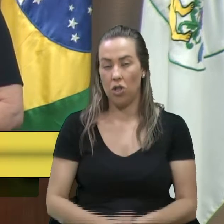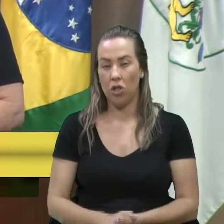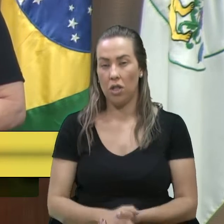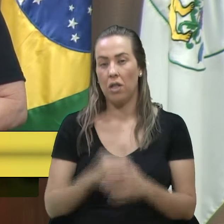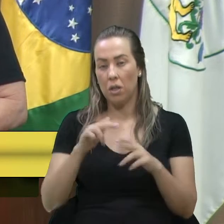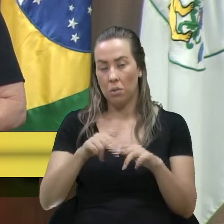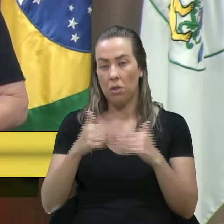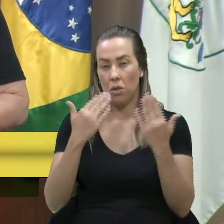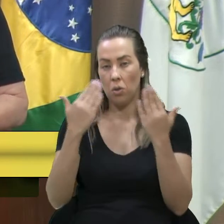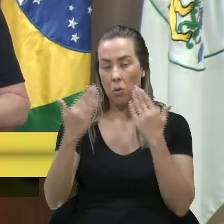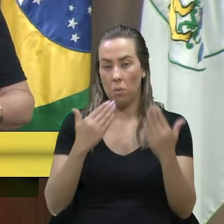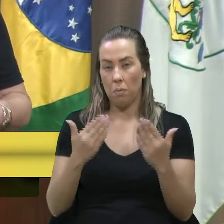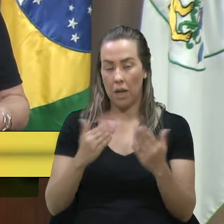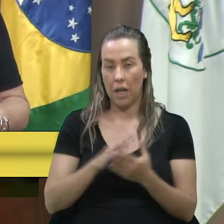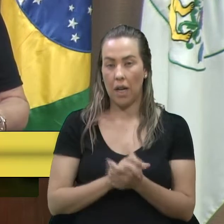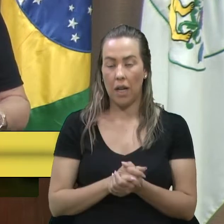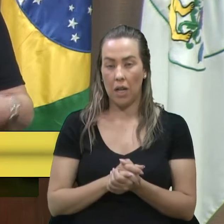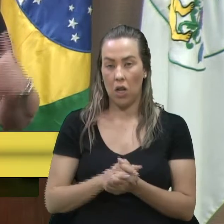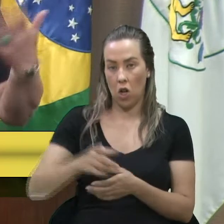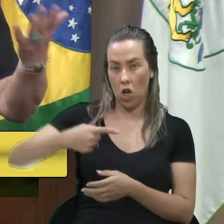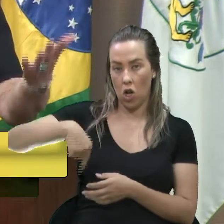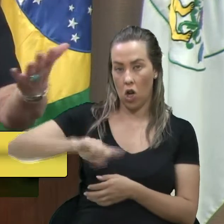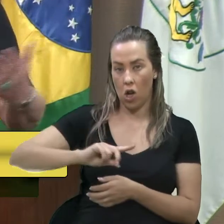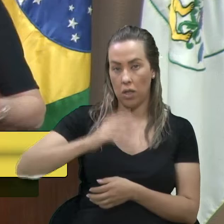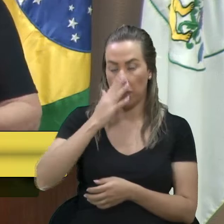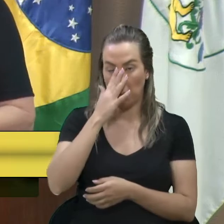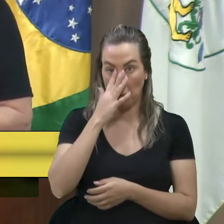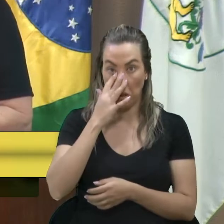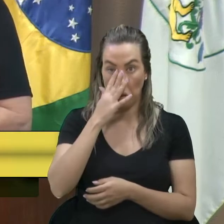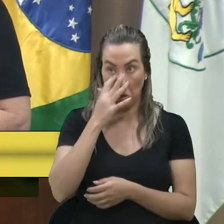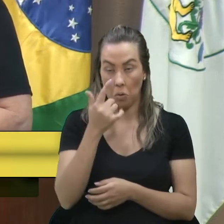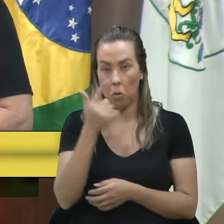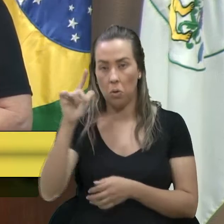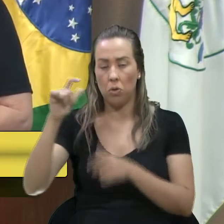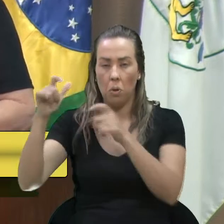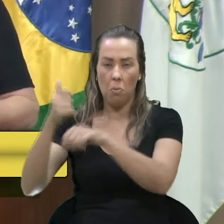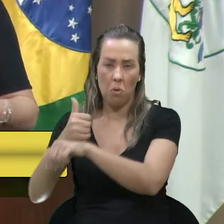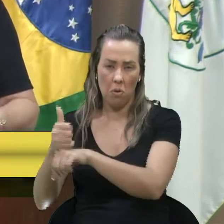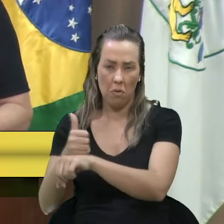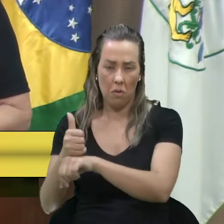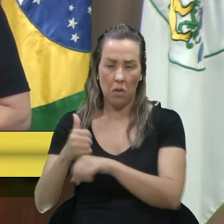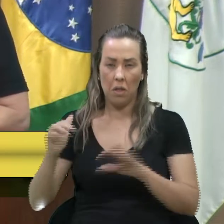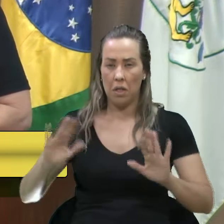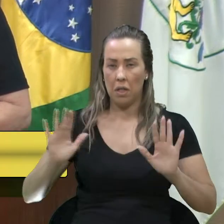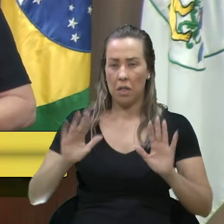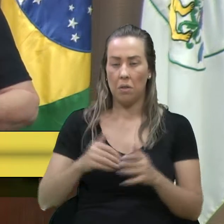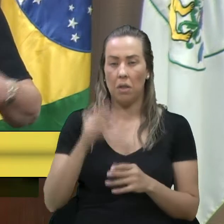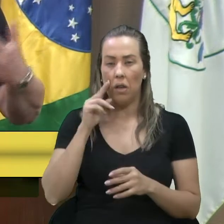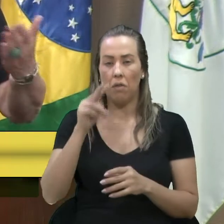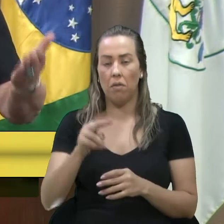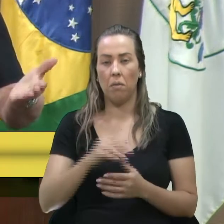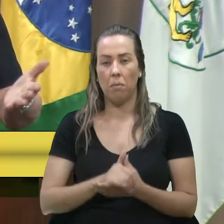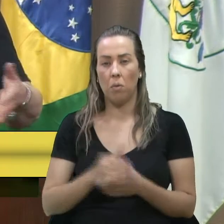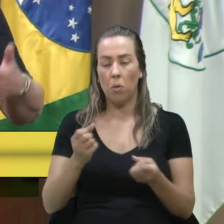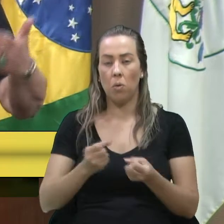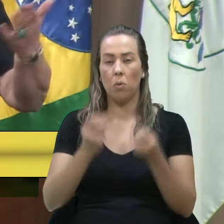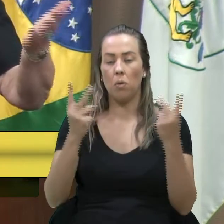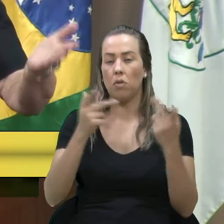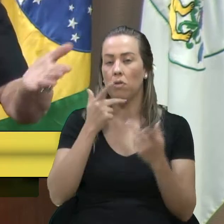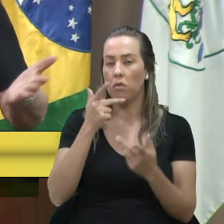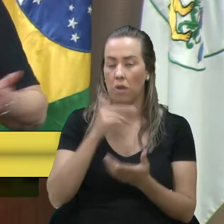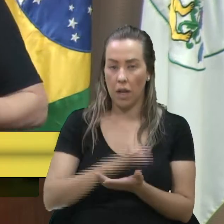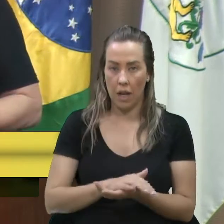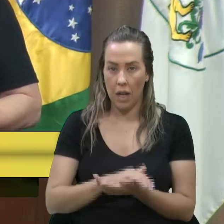Portanto, comparar simplesmente nós com dissídios de outras categorias, teríamos que então ver, quando se fala